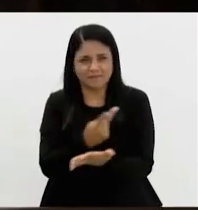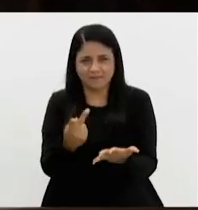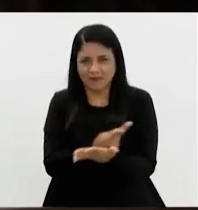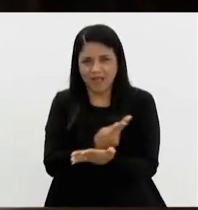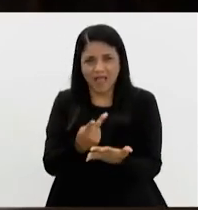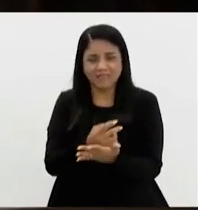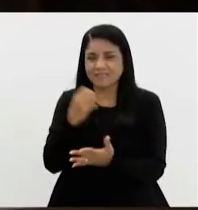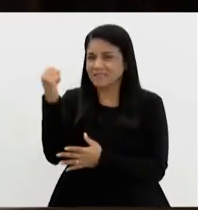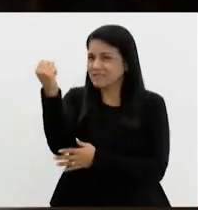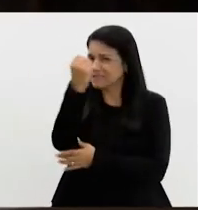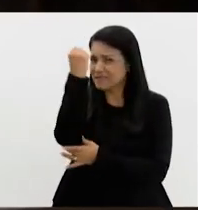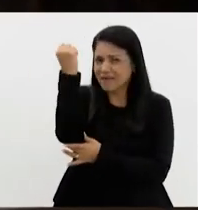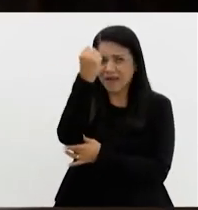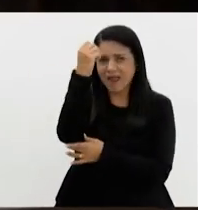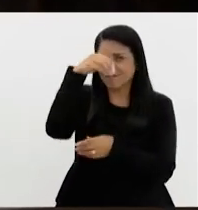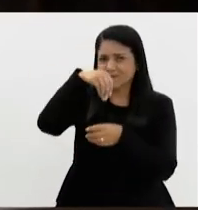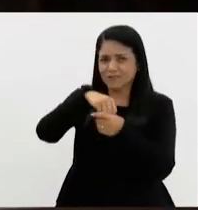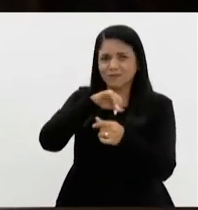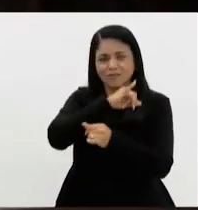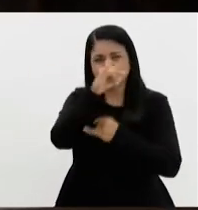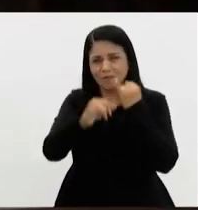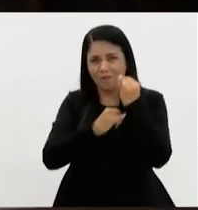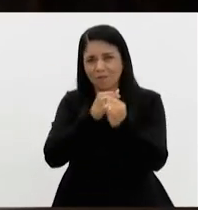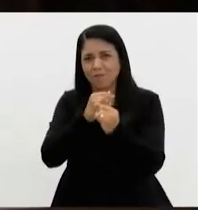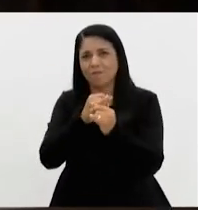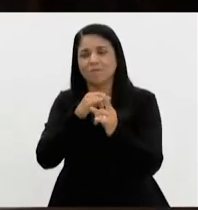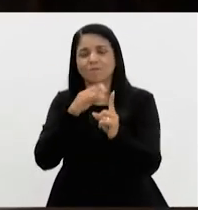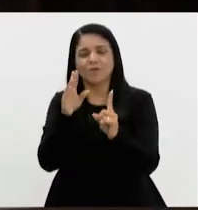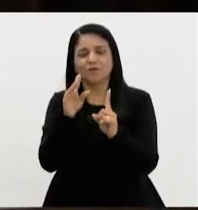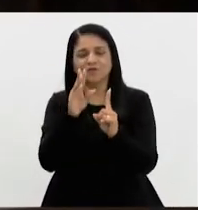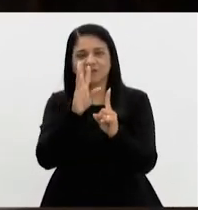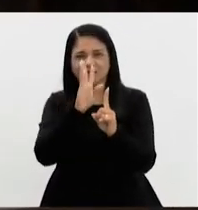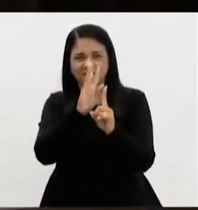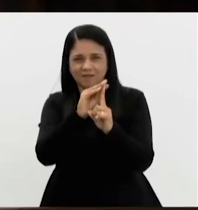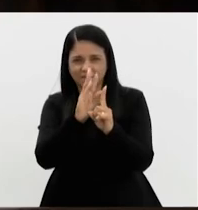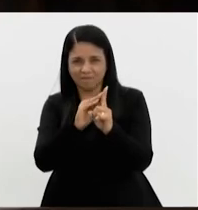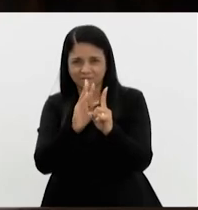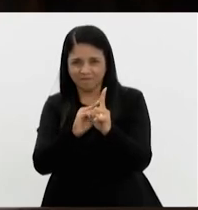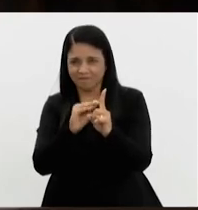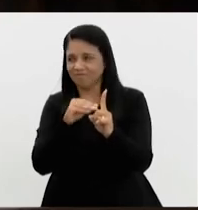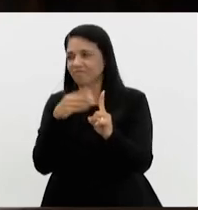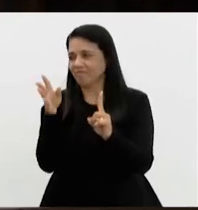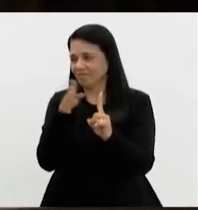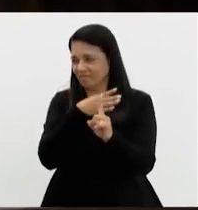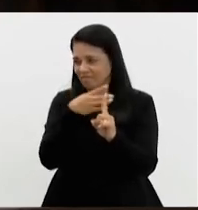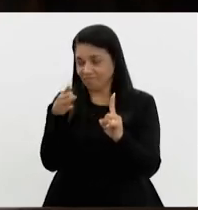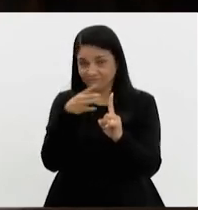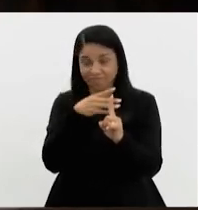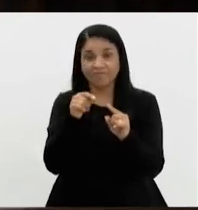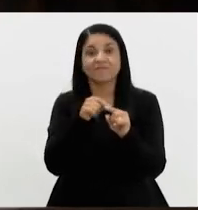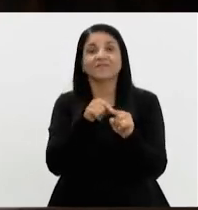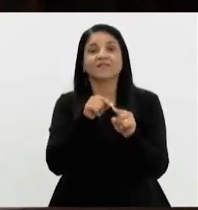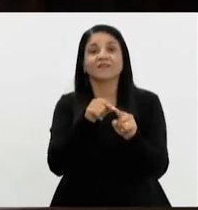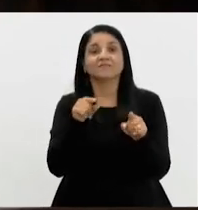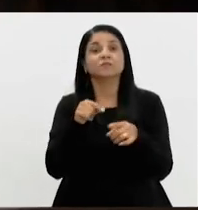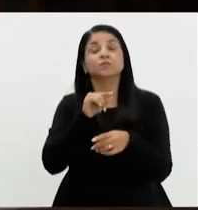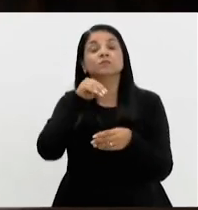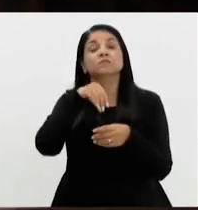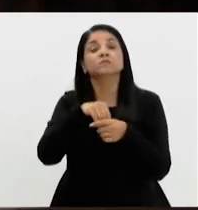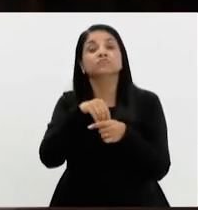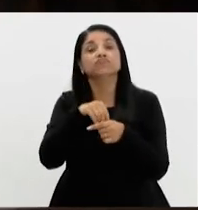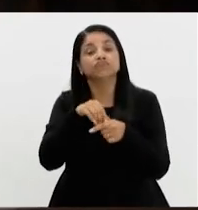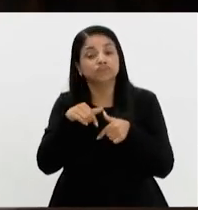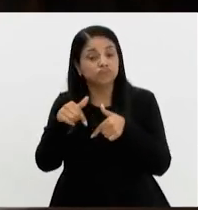delitos gravíssimos como pedofilia e outros tipos de infração Penal eles muitas das vezes são perpetrados